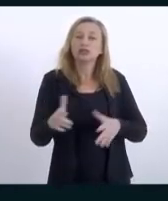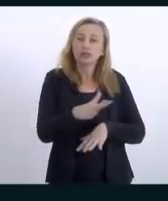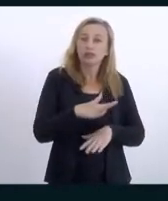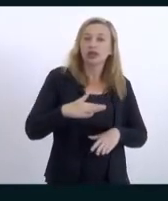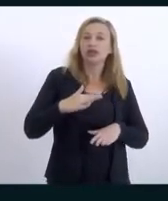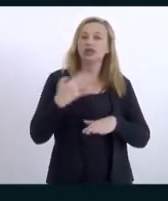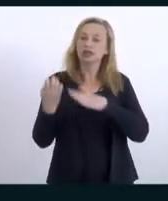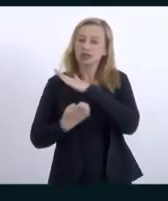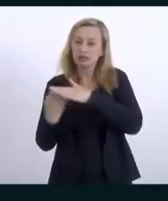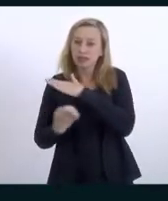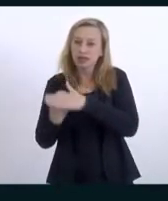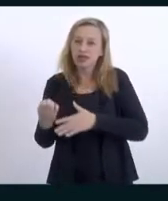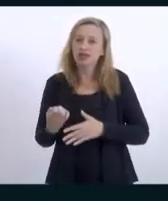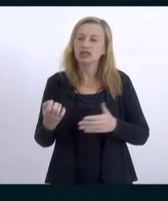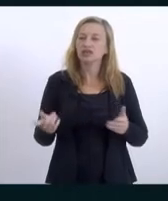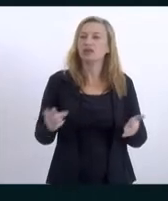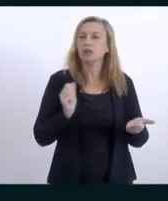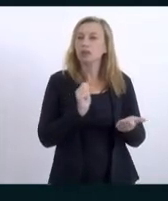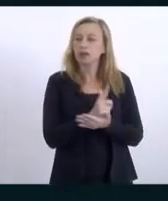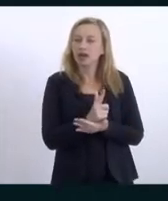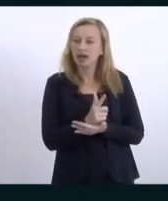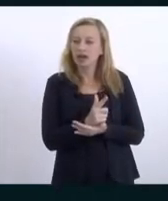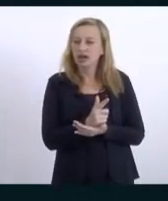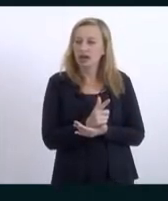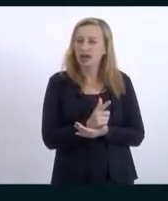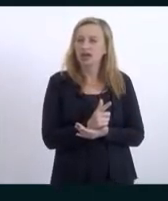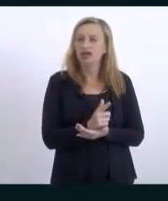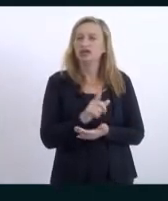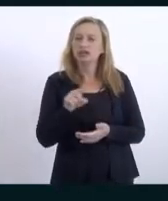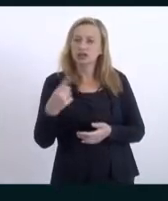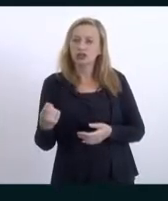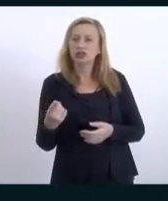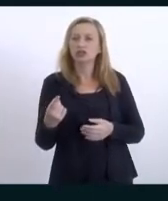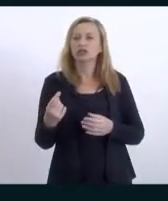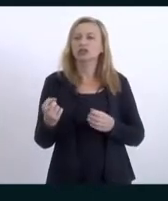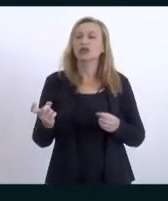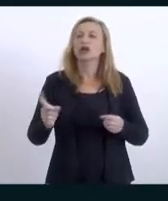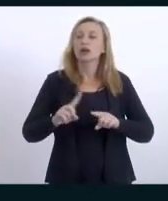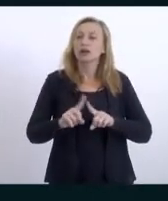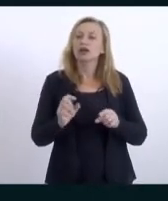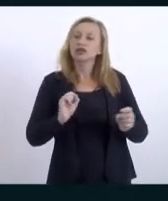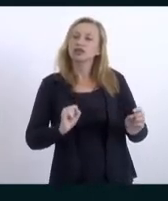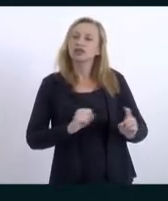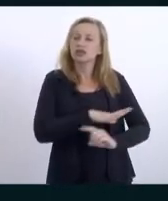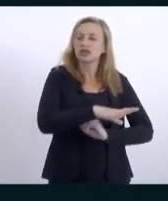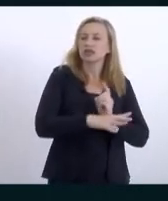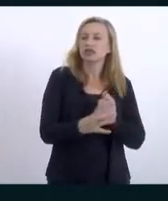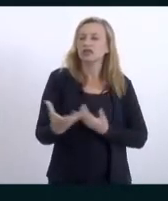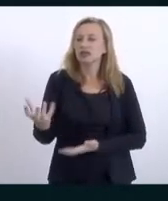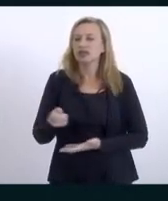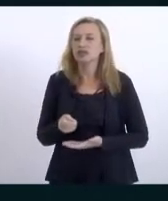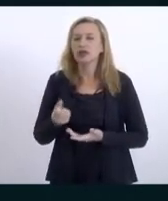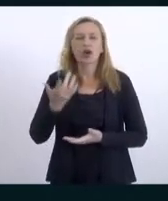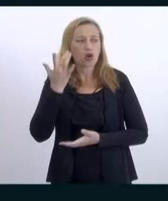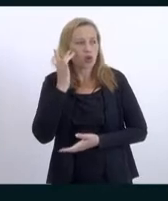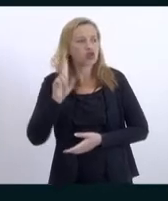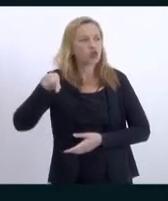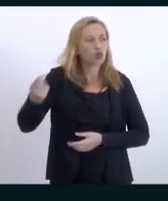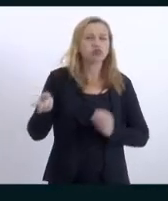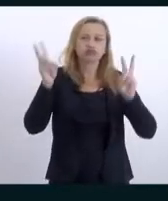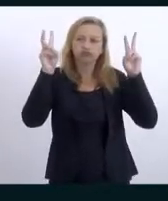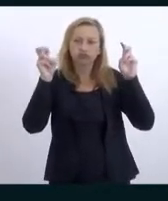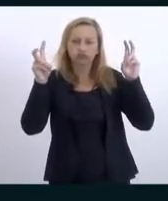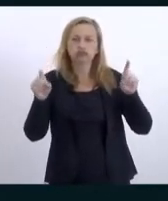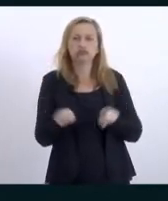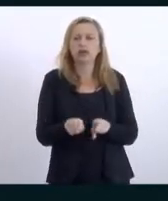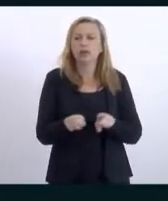empresas, que vão pagar debêntures para seus sócios, mas a sociedade vai receber muito pouco. Então, acho que é outro assunto.